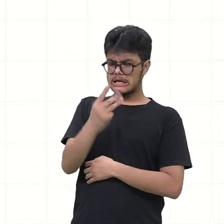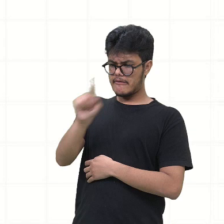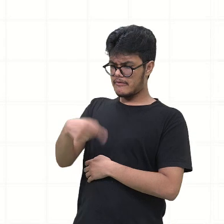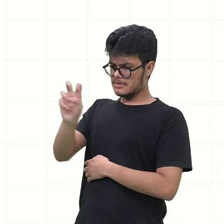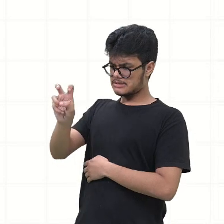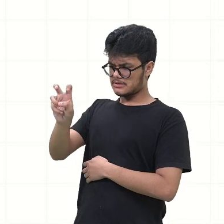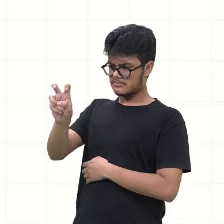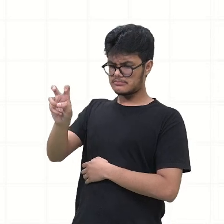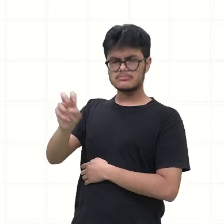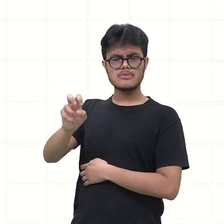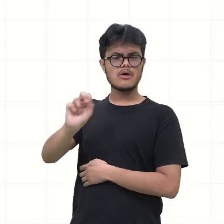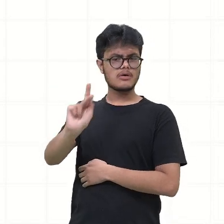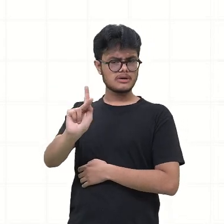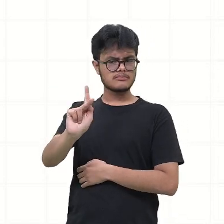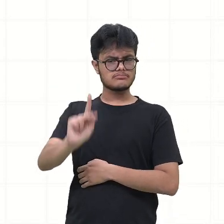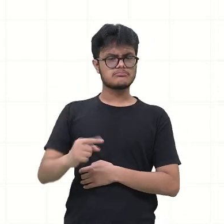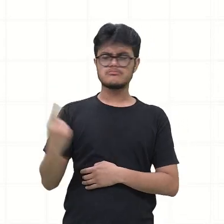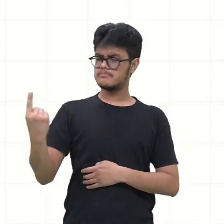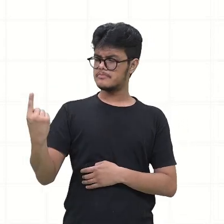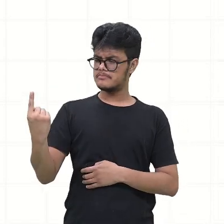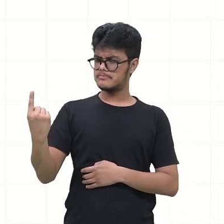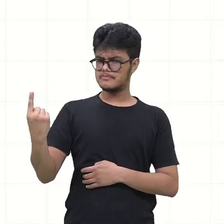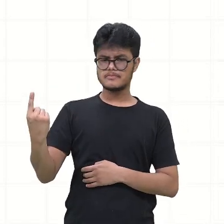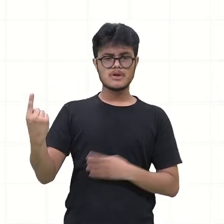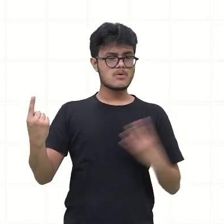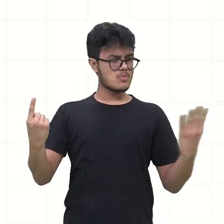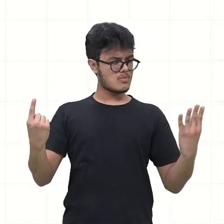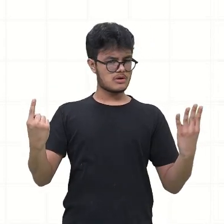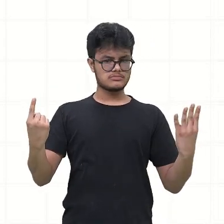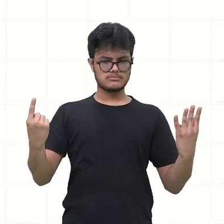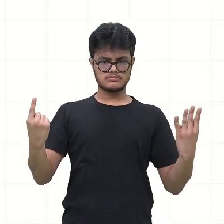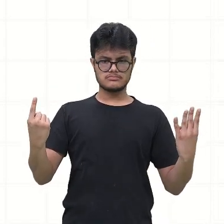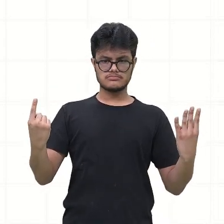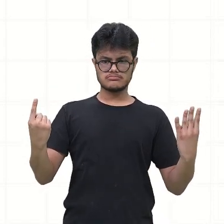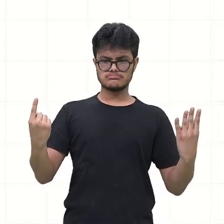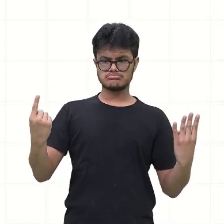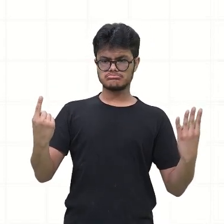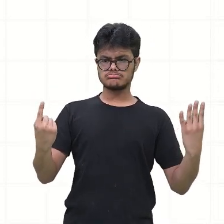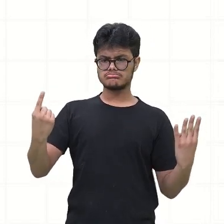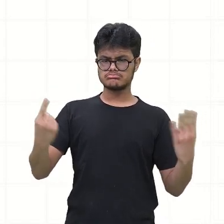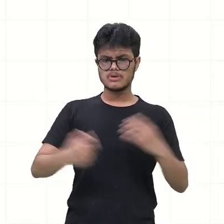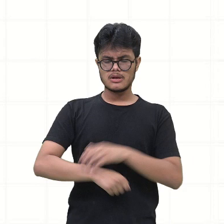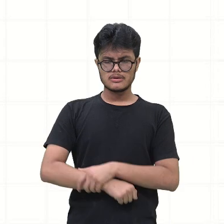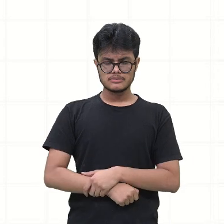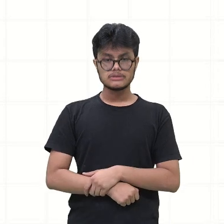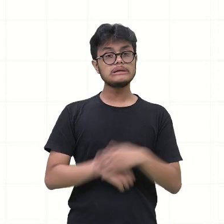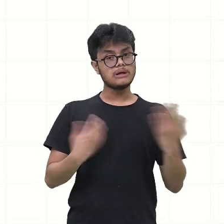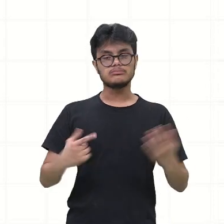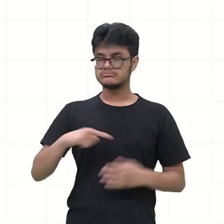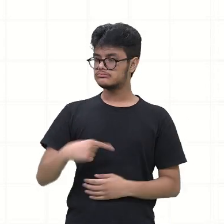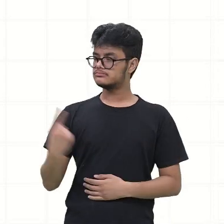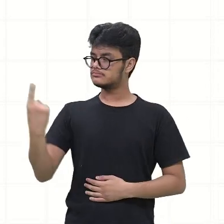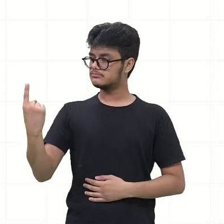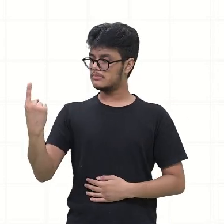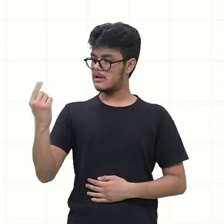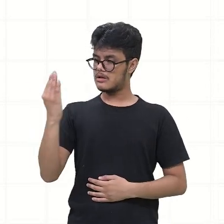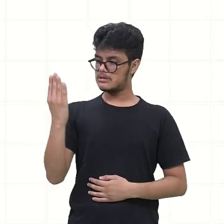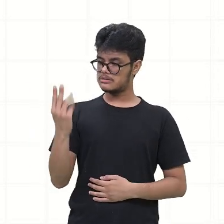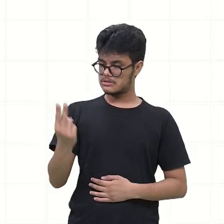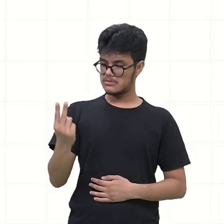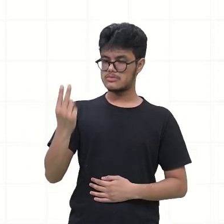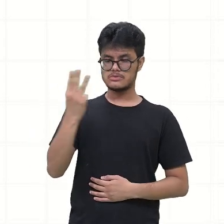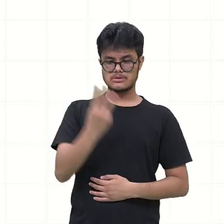ter aqui meu primeiro cone, né? Aí eu vou ter o segundo, o terceiro, o